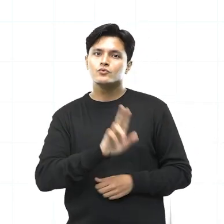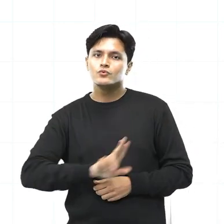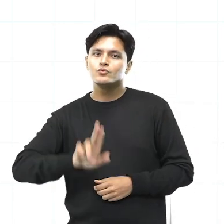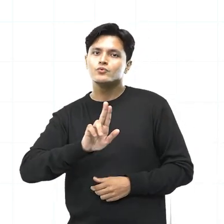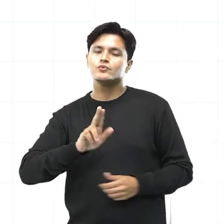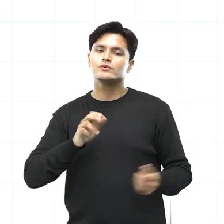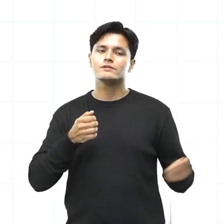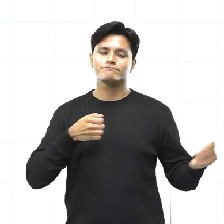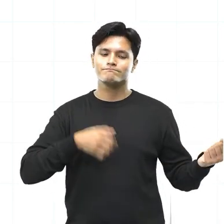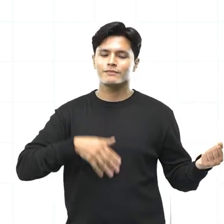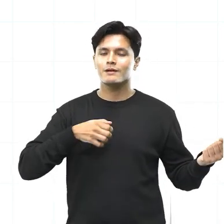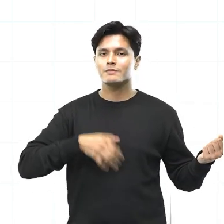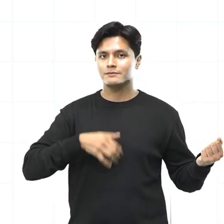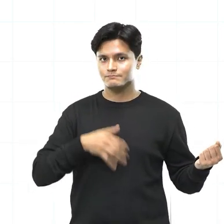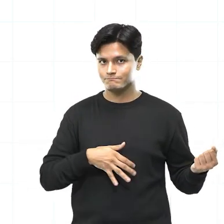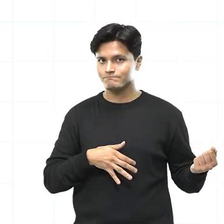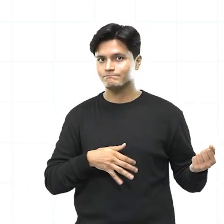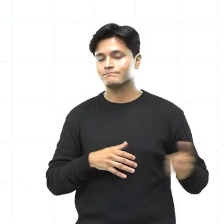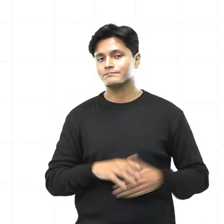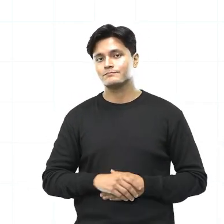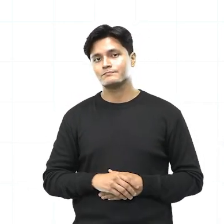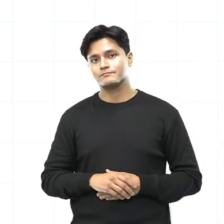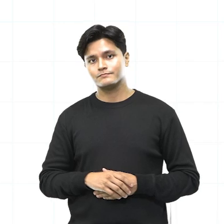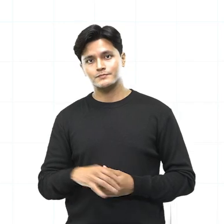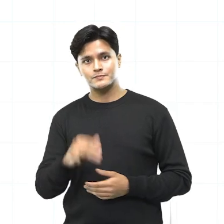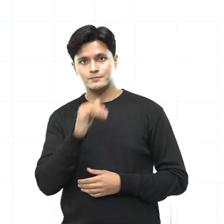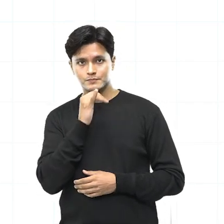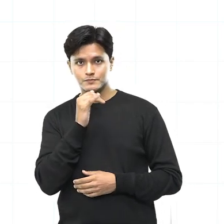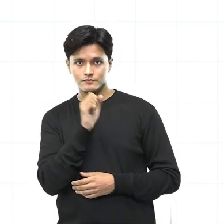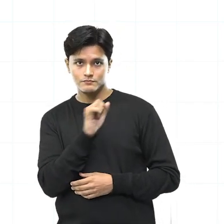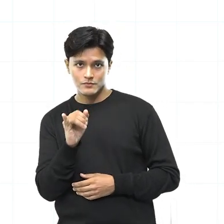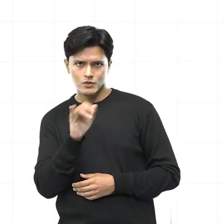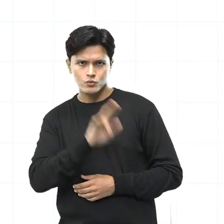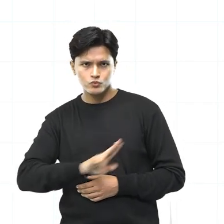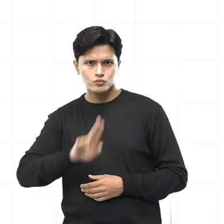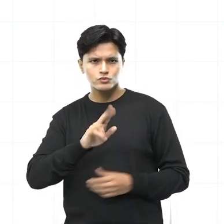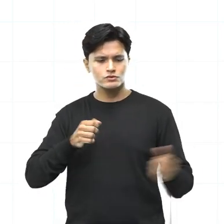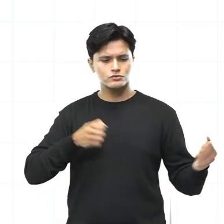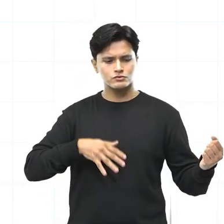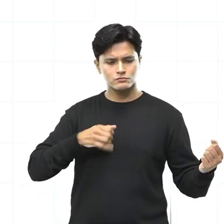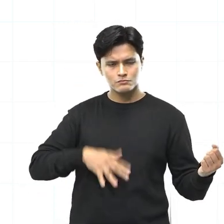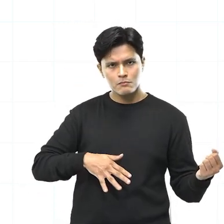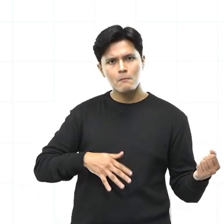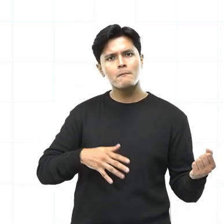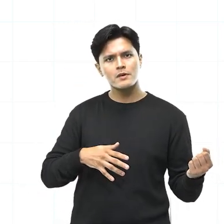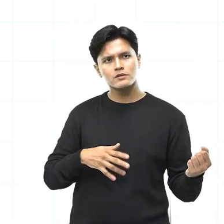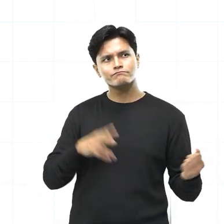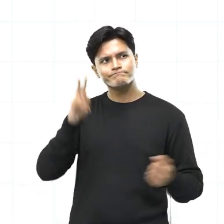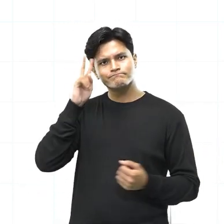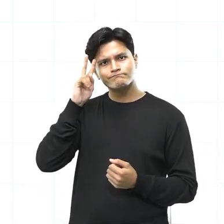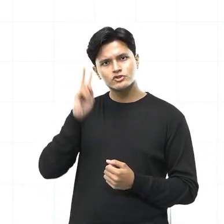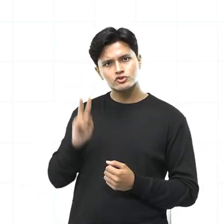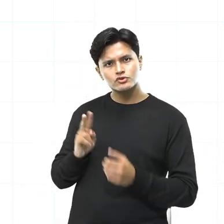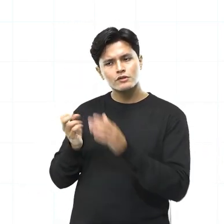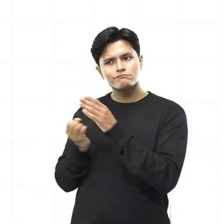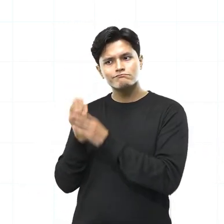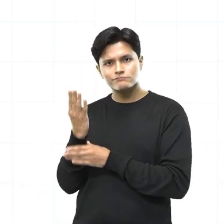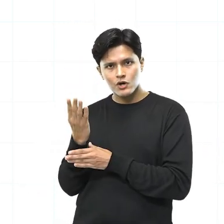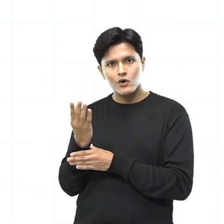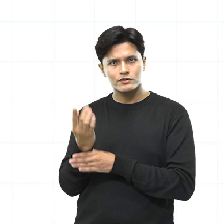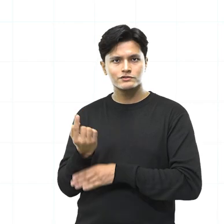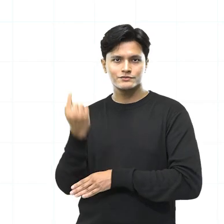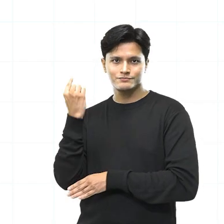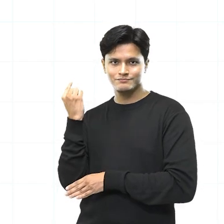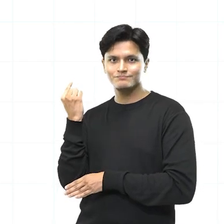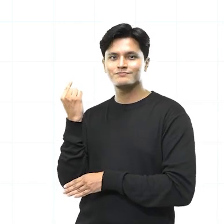dos instrumentos, tá? Se a gente for ver a questão do instrumento, vem lá da origem, né? Lembra que a gente acabou de ver